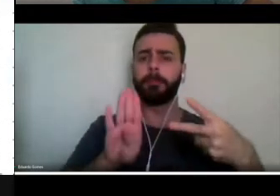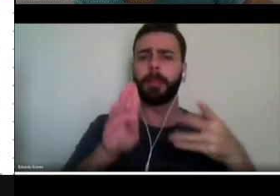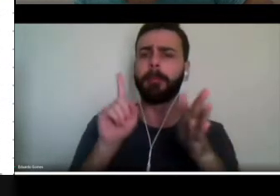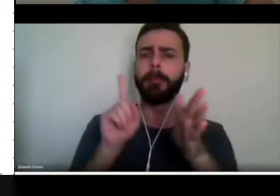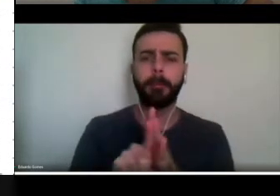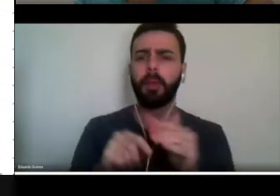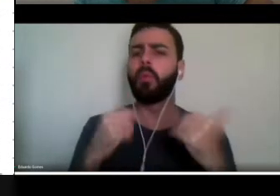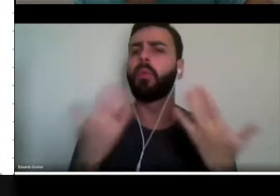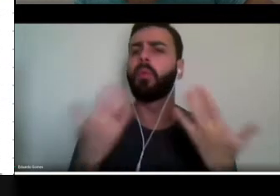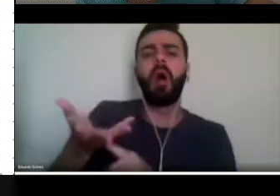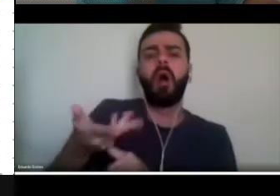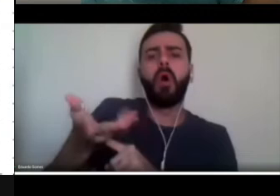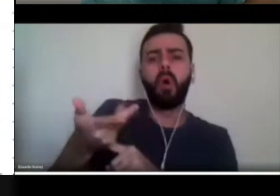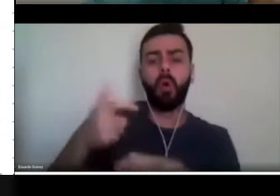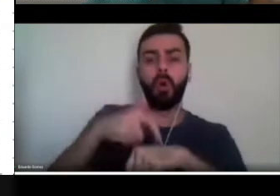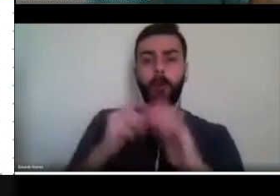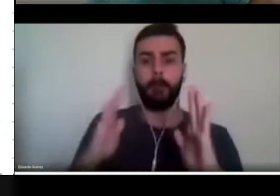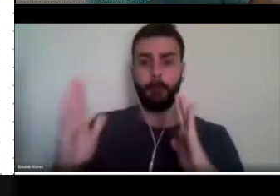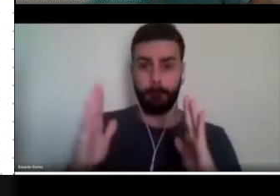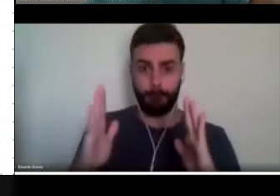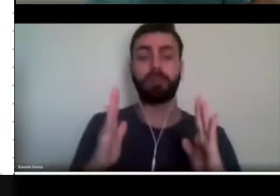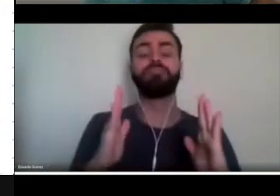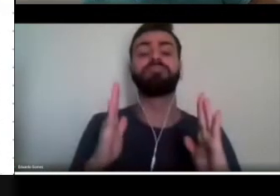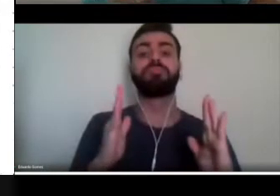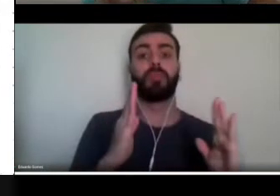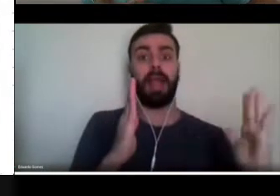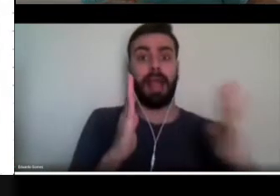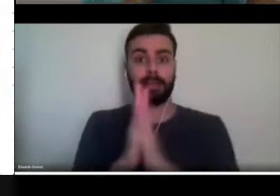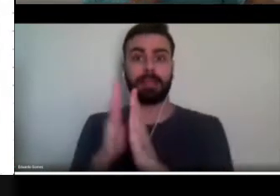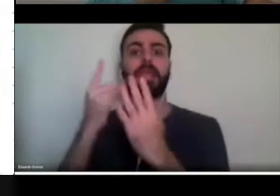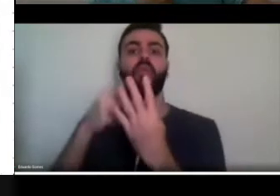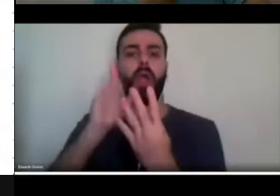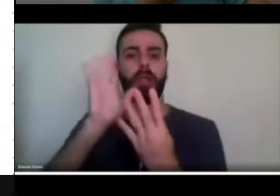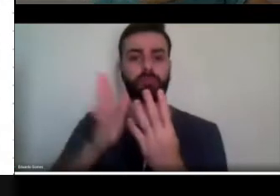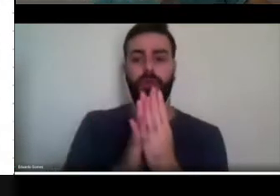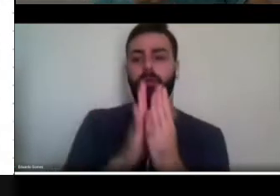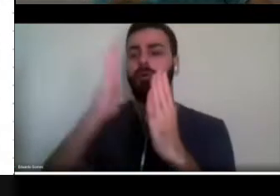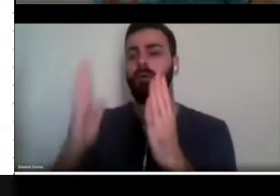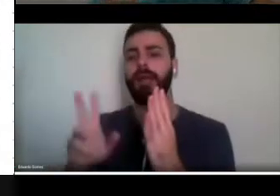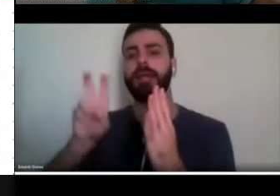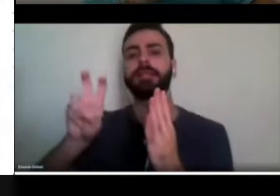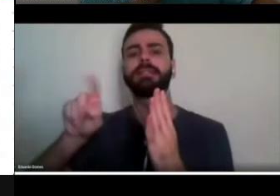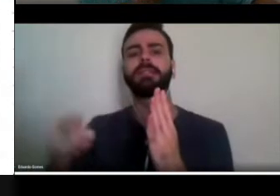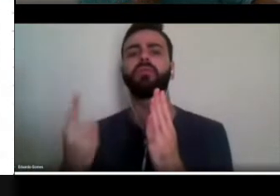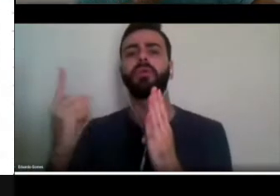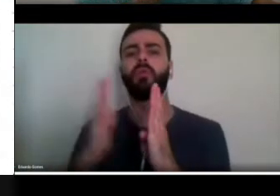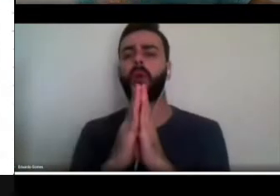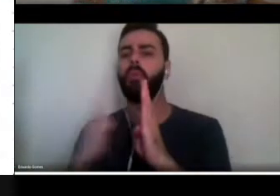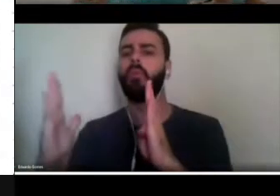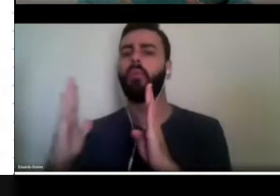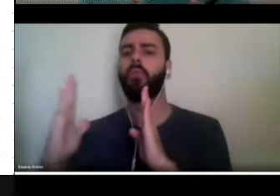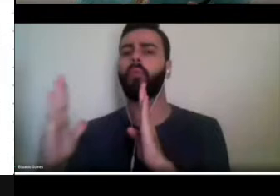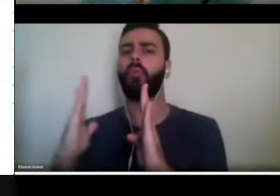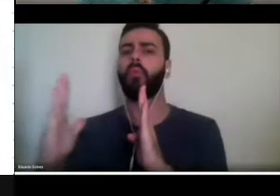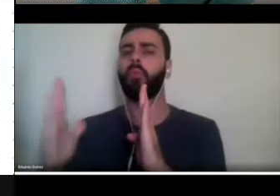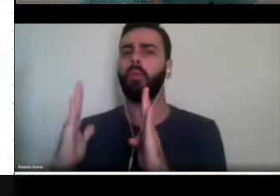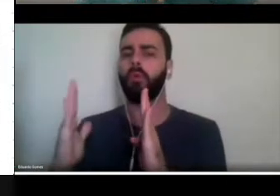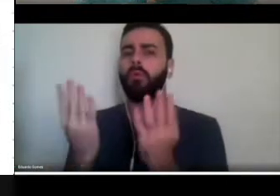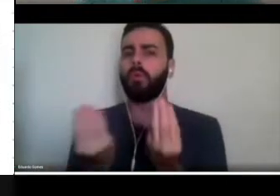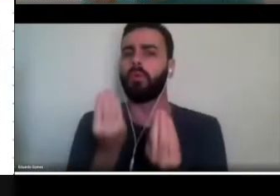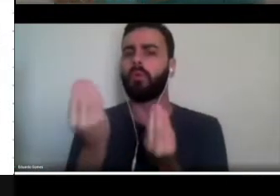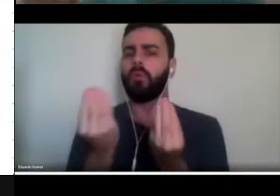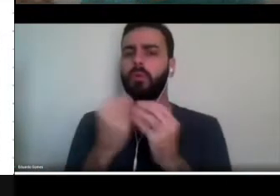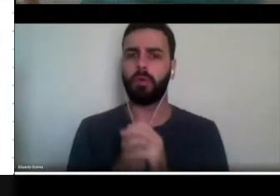os últimos 5,1 segundos? Peraí, nos últimos 5,1 segundos, eu tenho